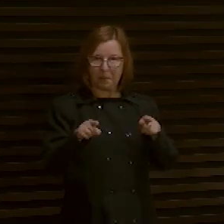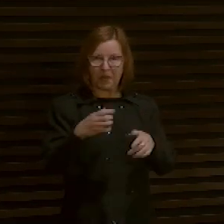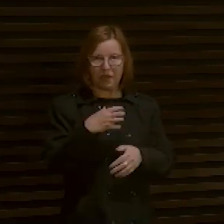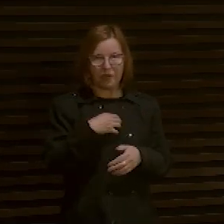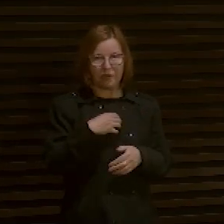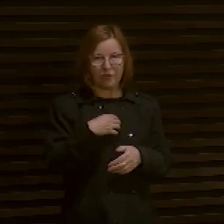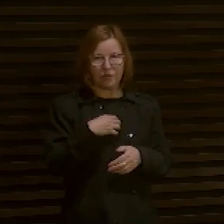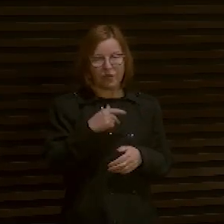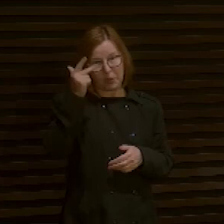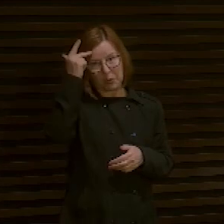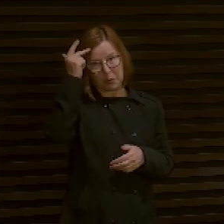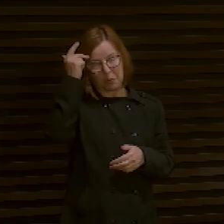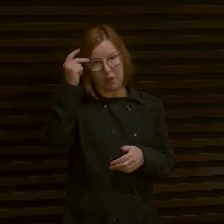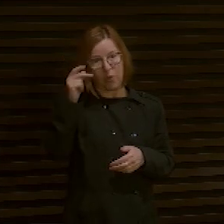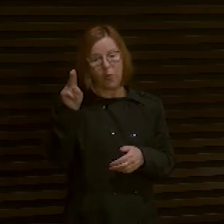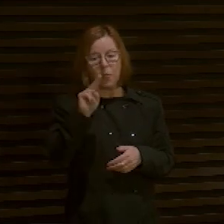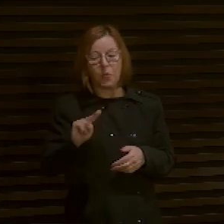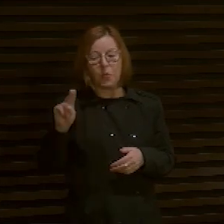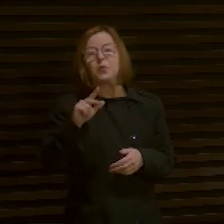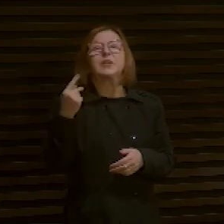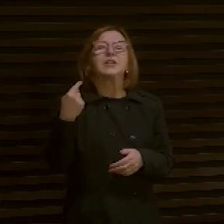usa a pregação do Evangelho, Ele usa os seus filhos.